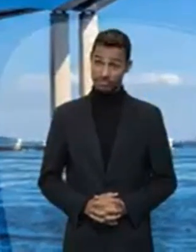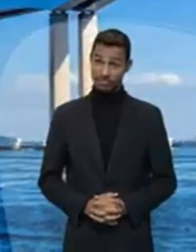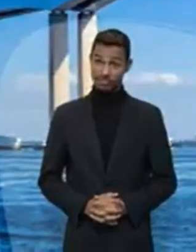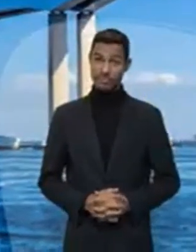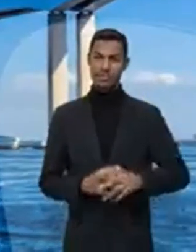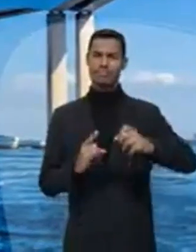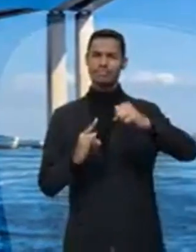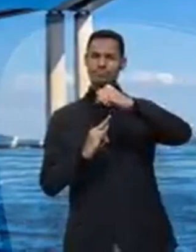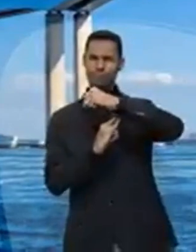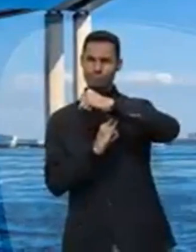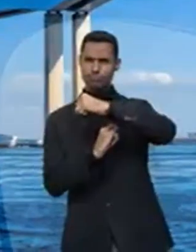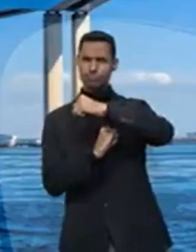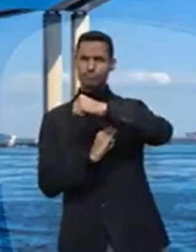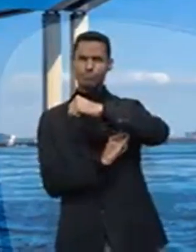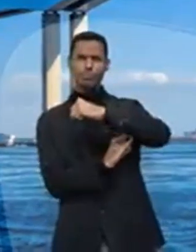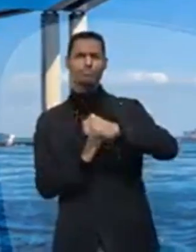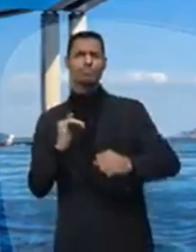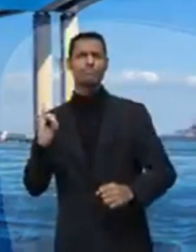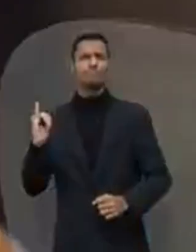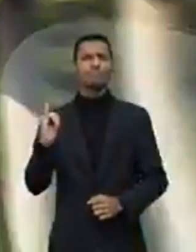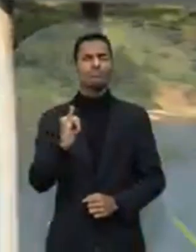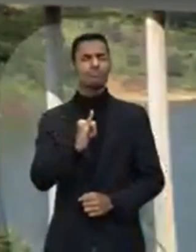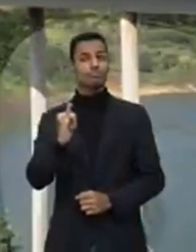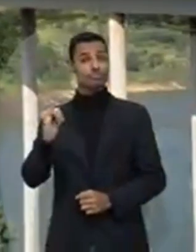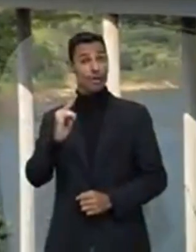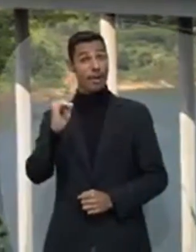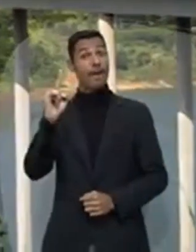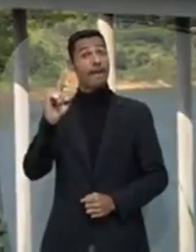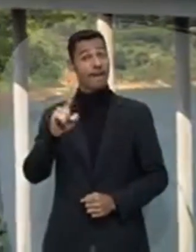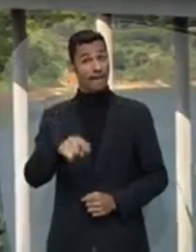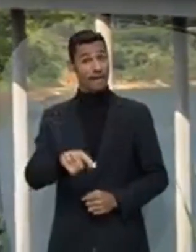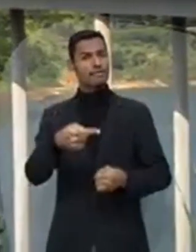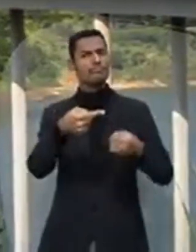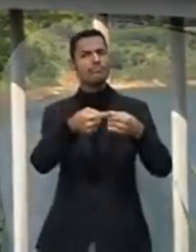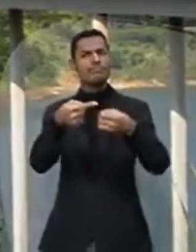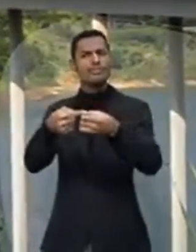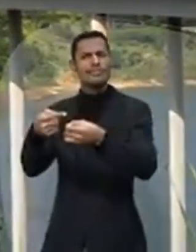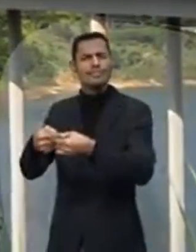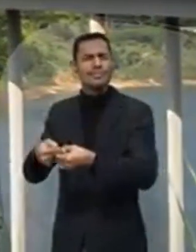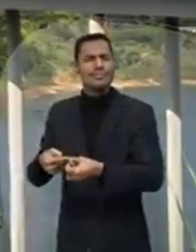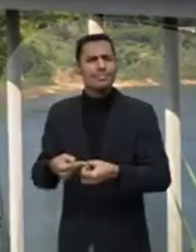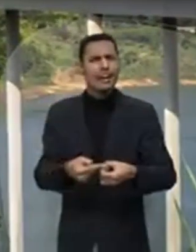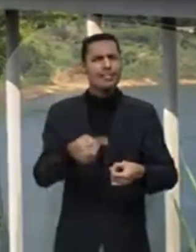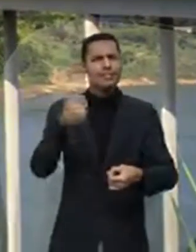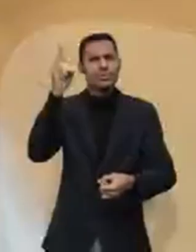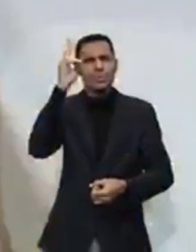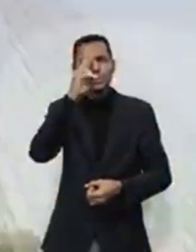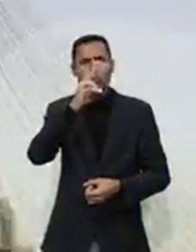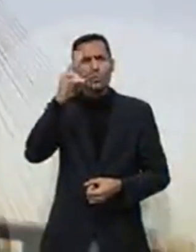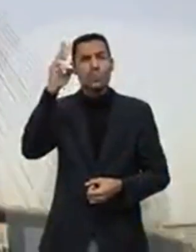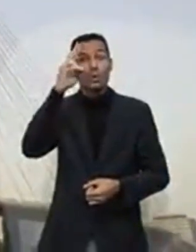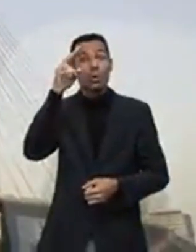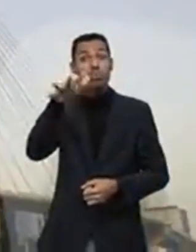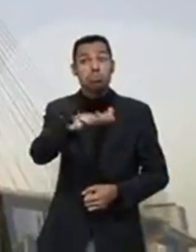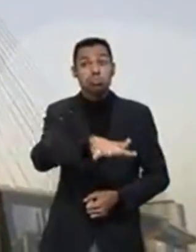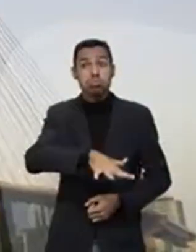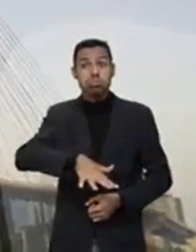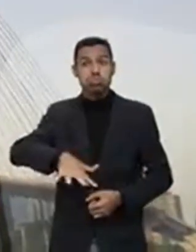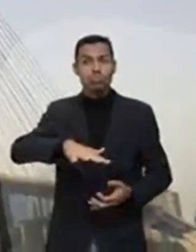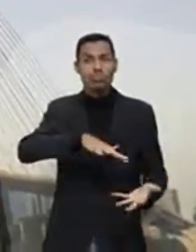As pontes são estruturas incríveis e têm um papel fundamental na história de cidades e nações do mundo